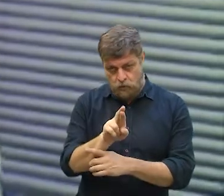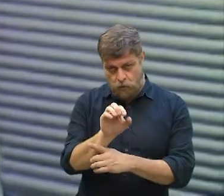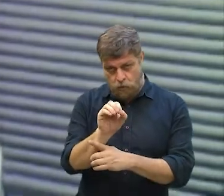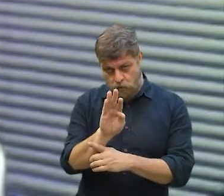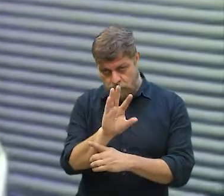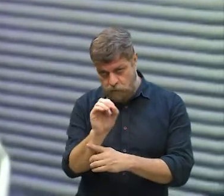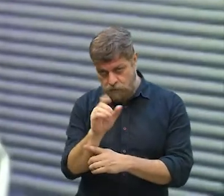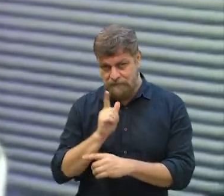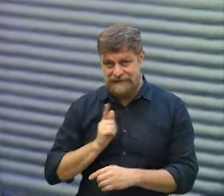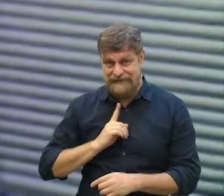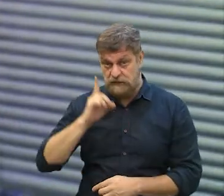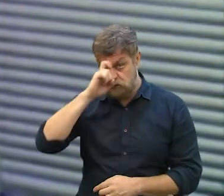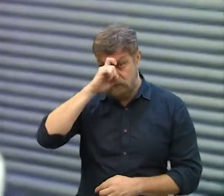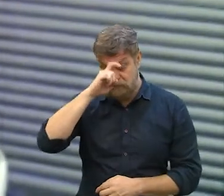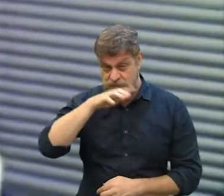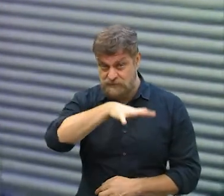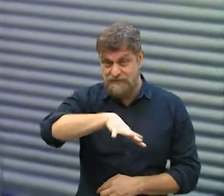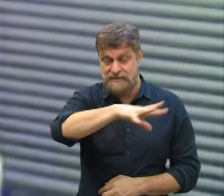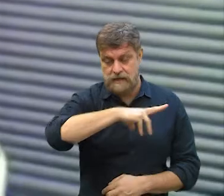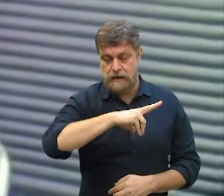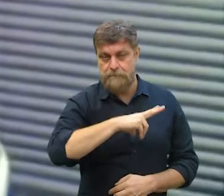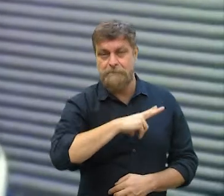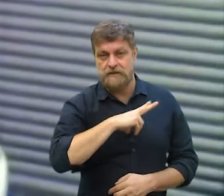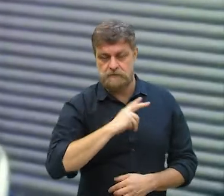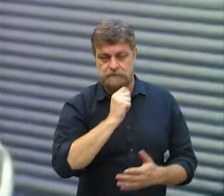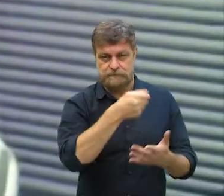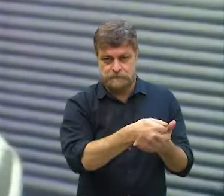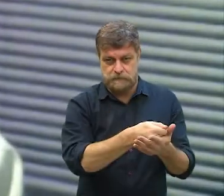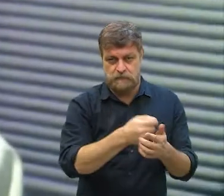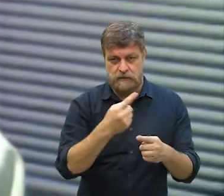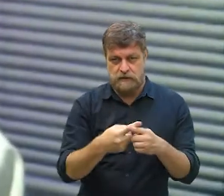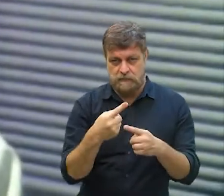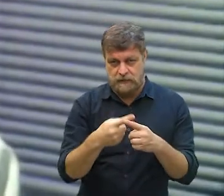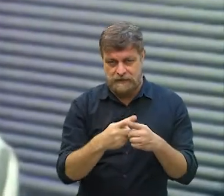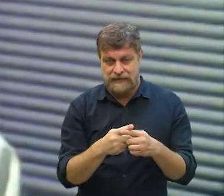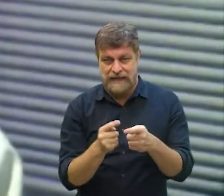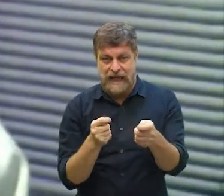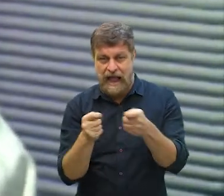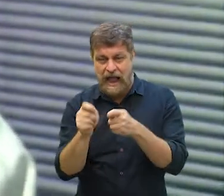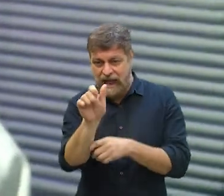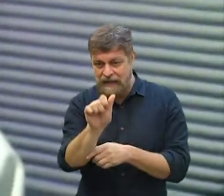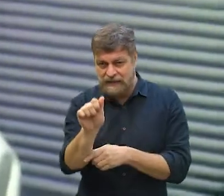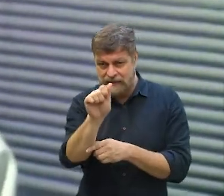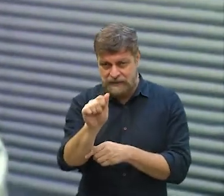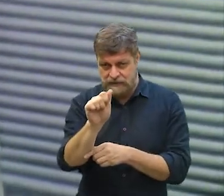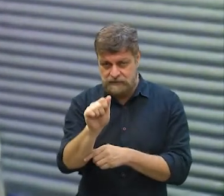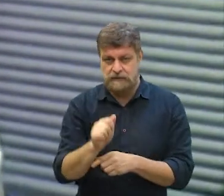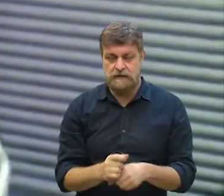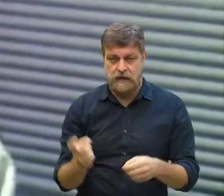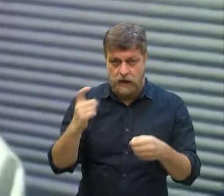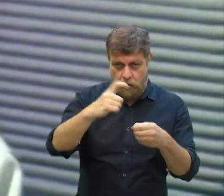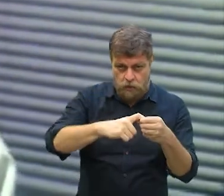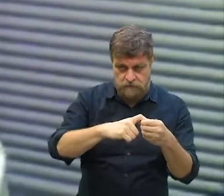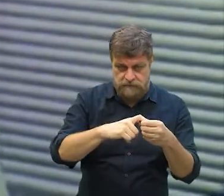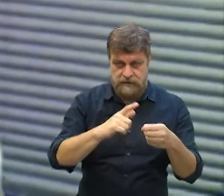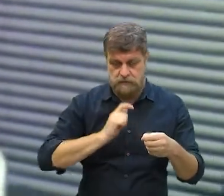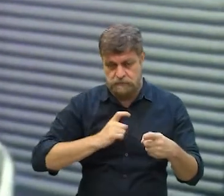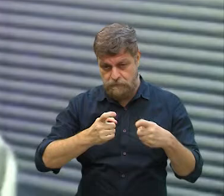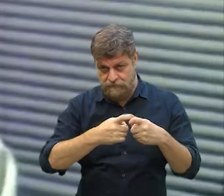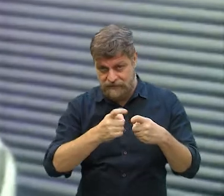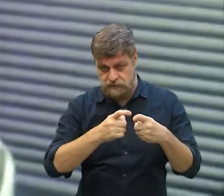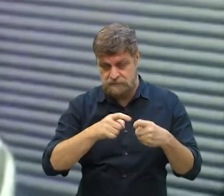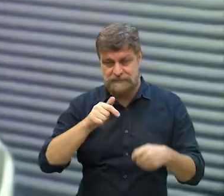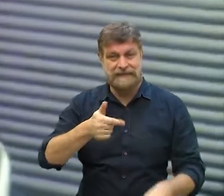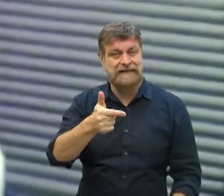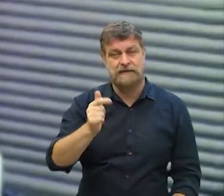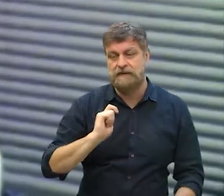acesso não só para o SUS, mesmo para a rede privada, porque a ANS, que é a Agência Reguladora da Saúde Suplementar, que regula os